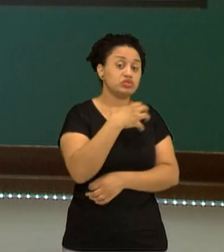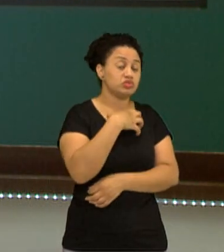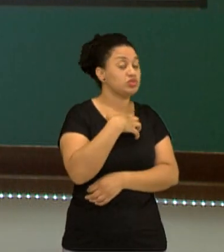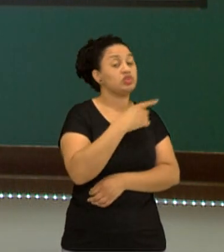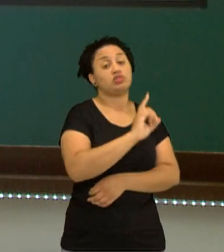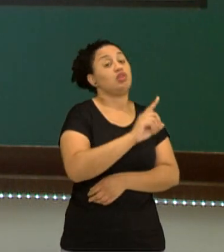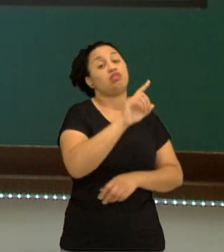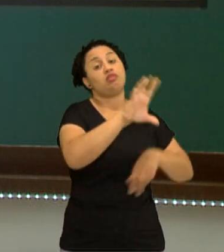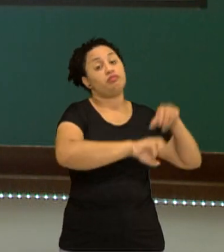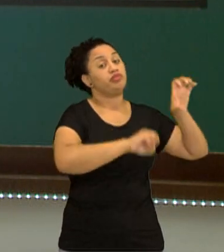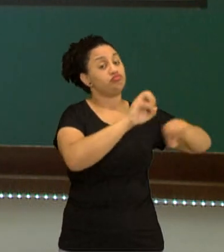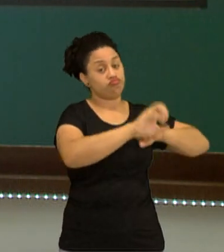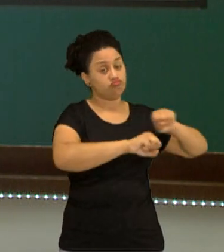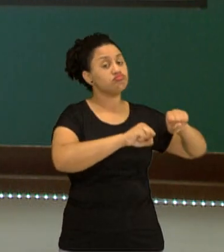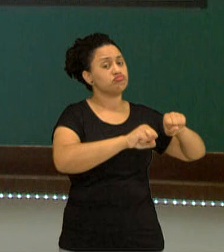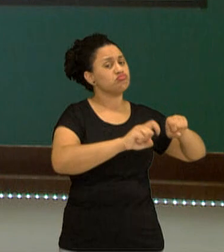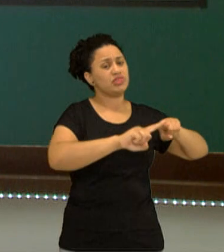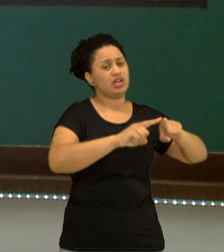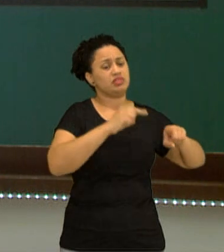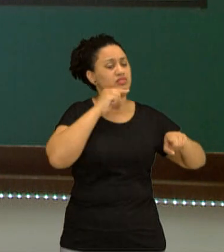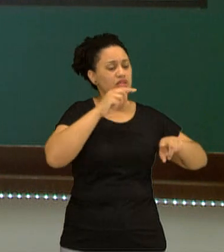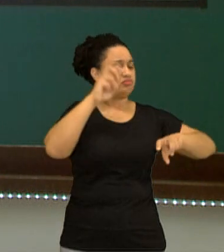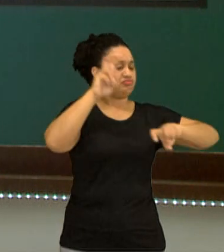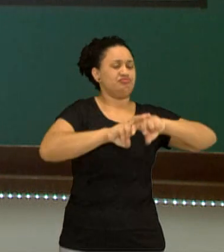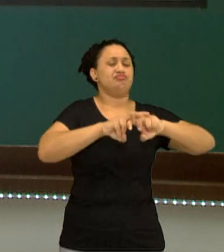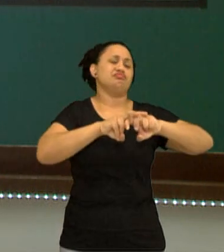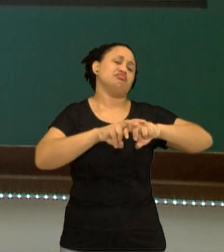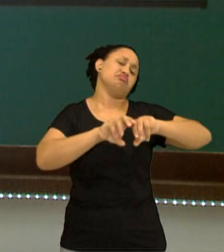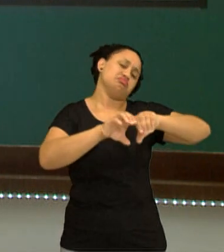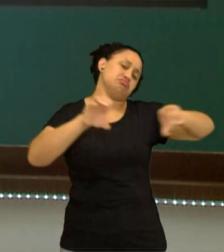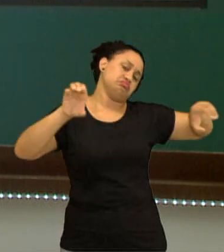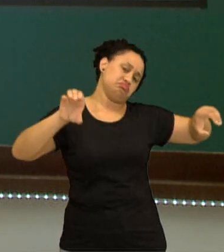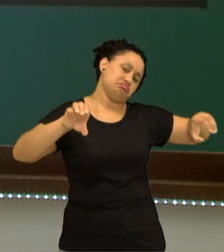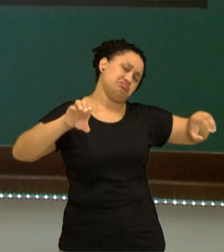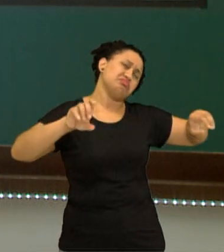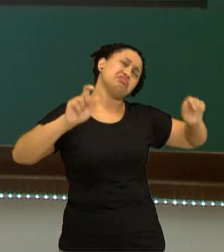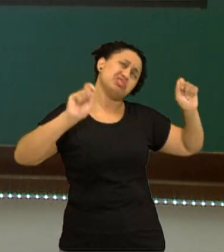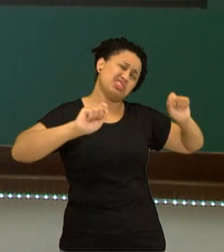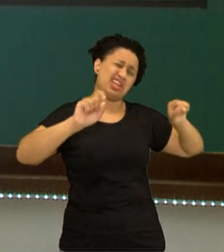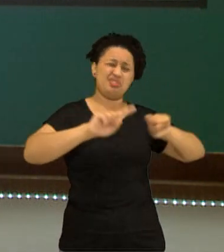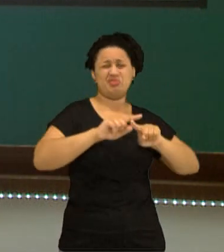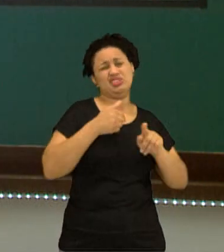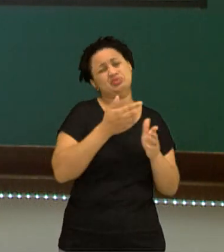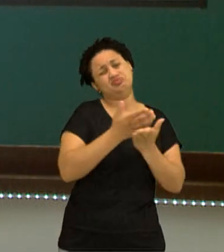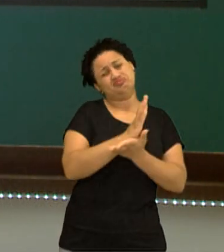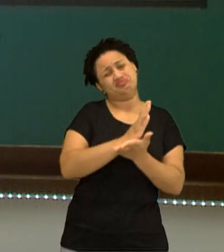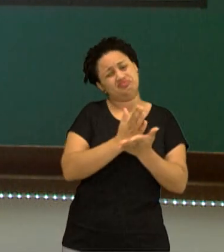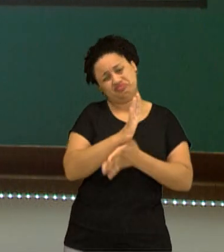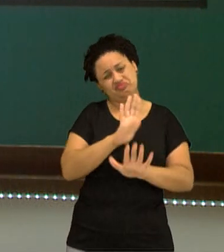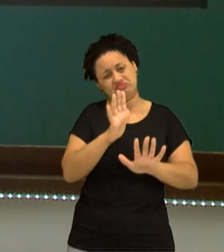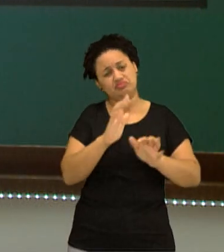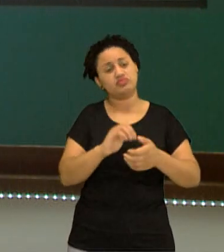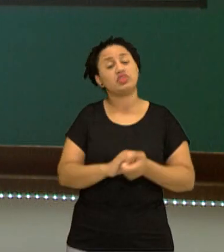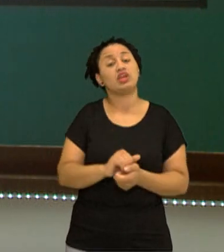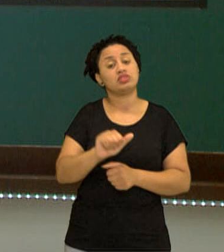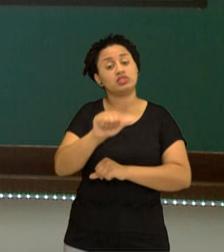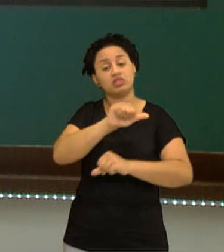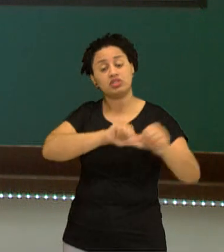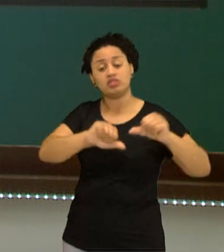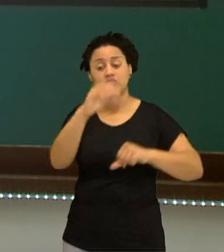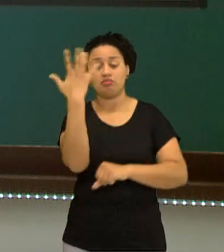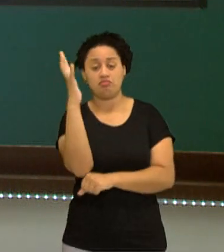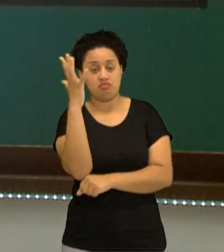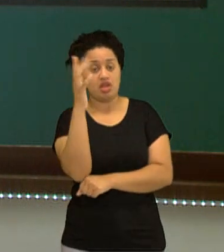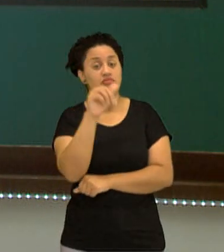não manufaturado. Só que eu não posso sentar num tronco. Até posso, mas não é nada confortável. E se eu transformar aquele tronco